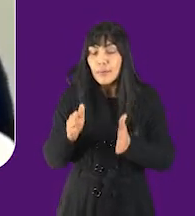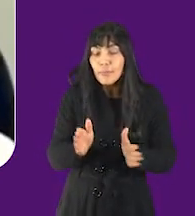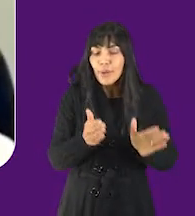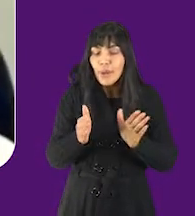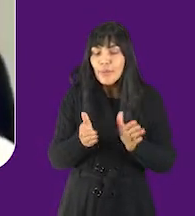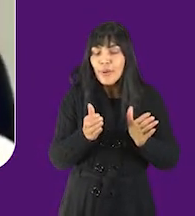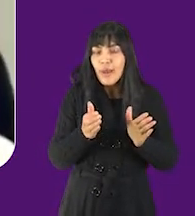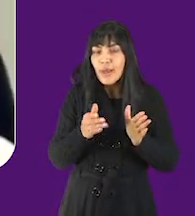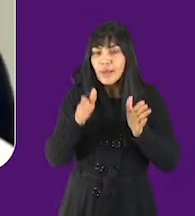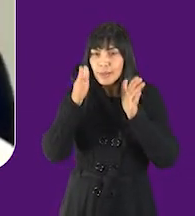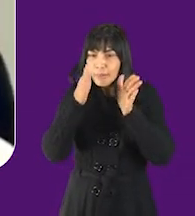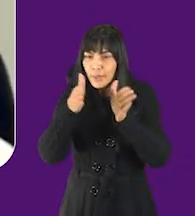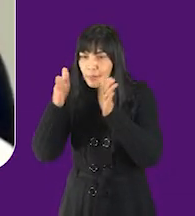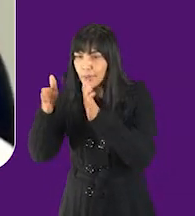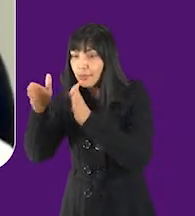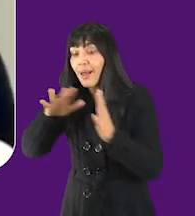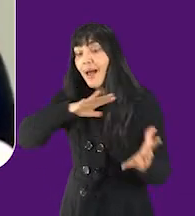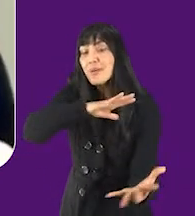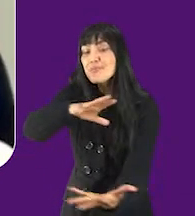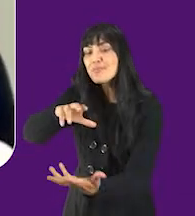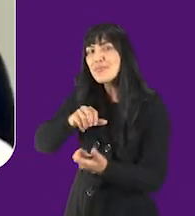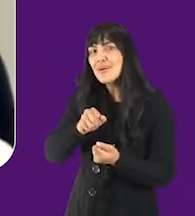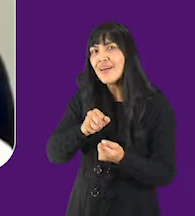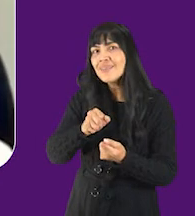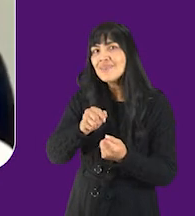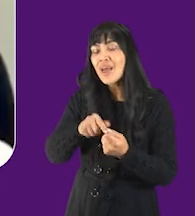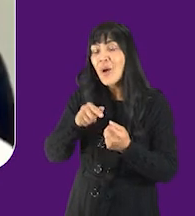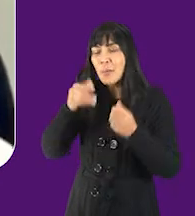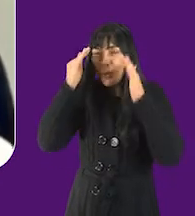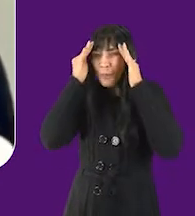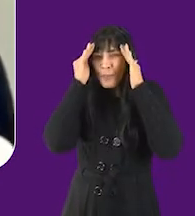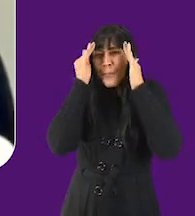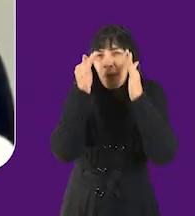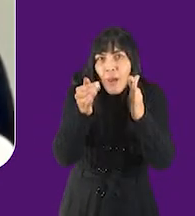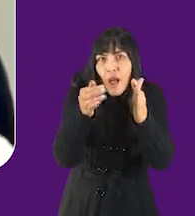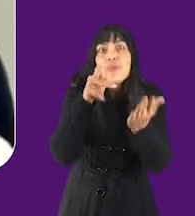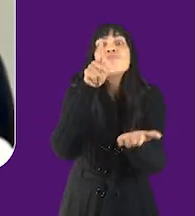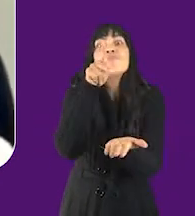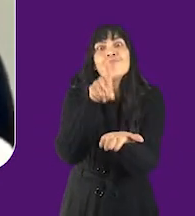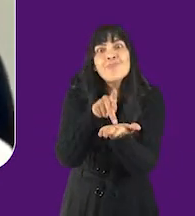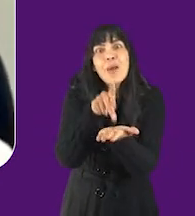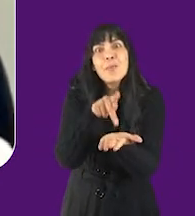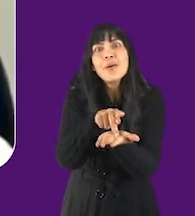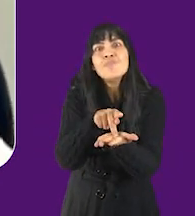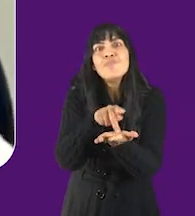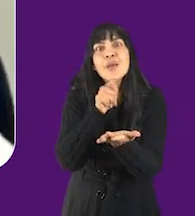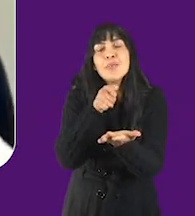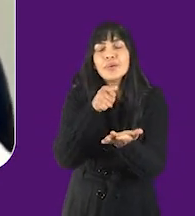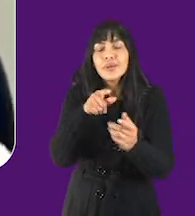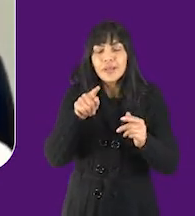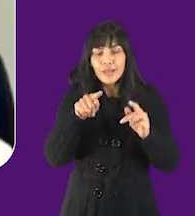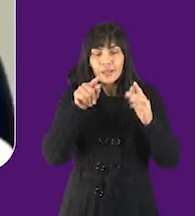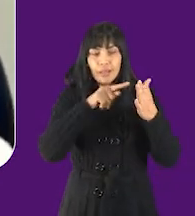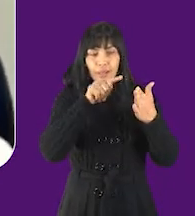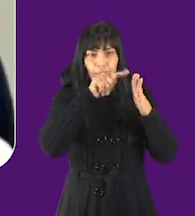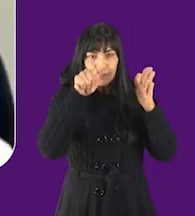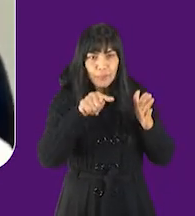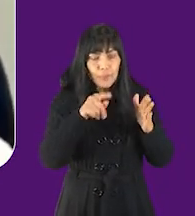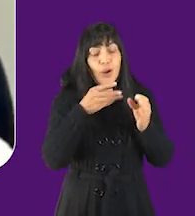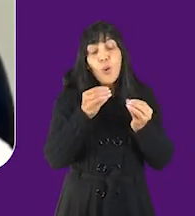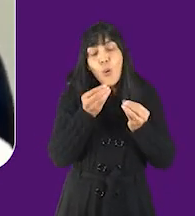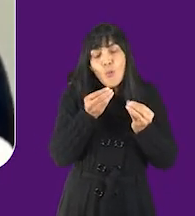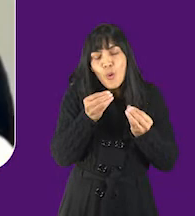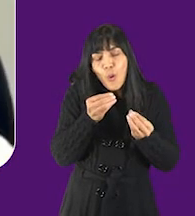Classe Mundial. Para nós, essa filosofia ela não é apenas uma teoria. Ela é real e permeia não somente a forma como